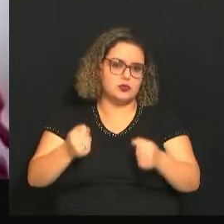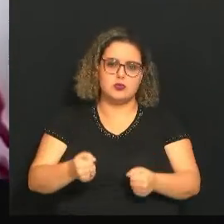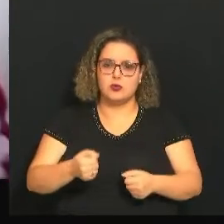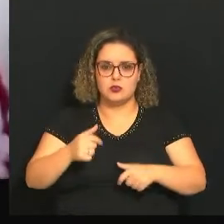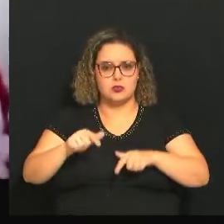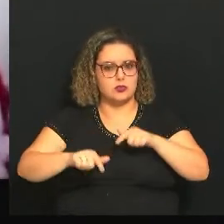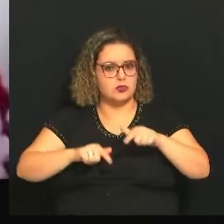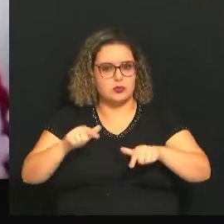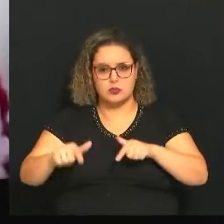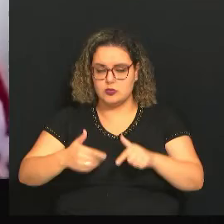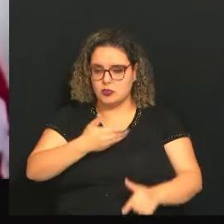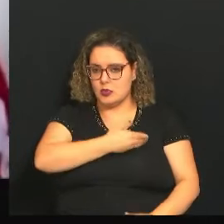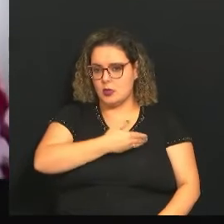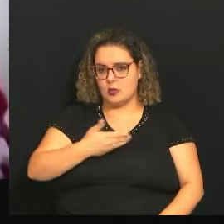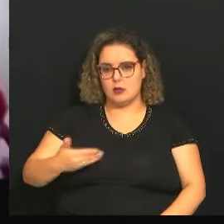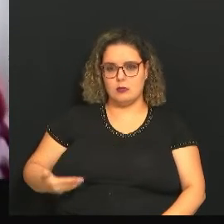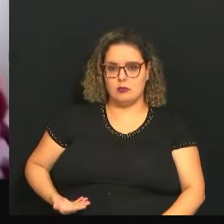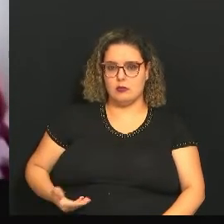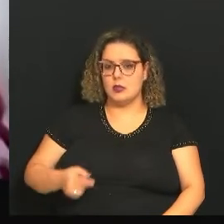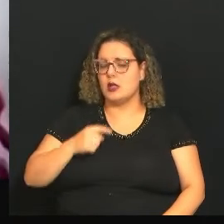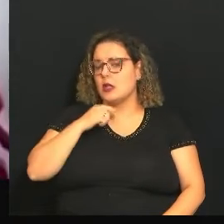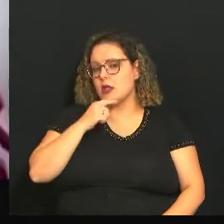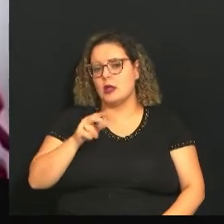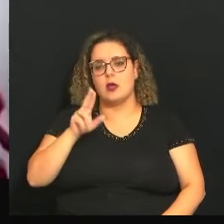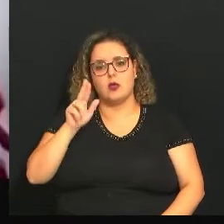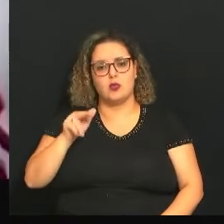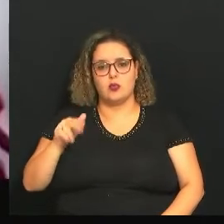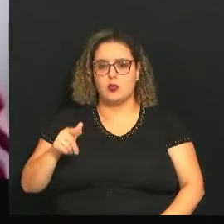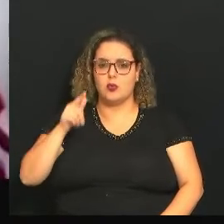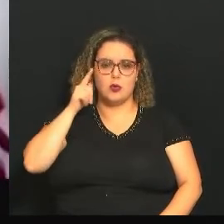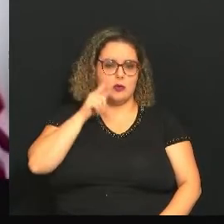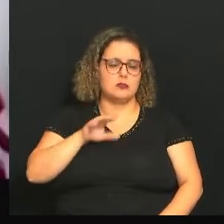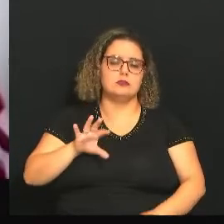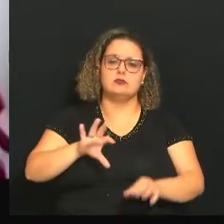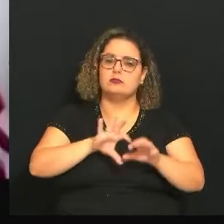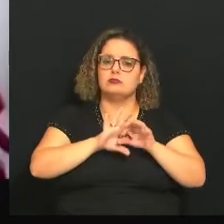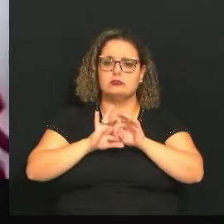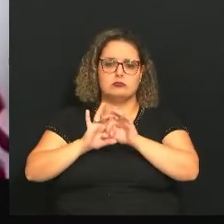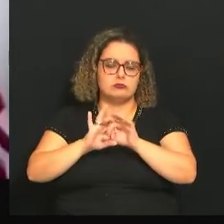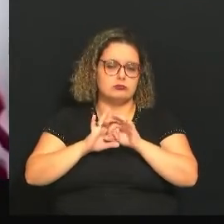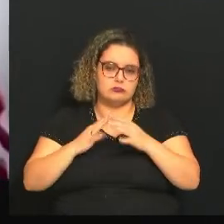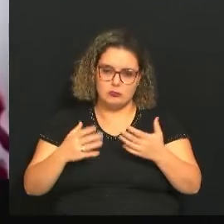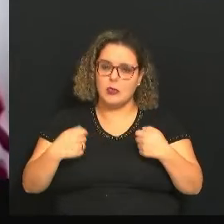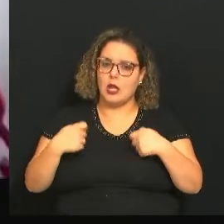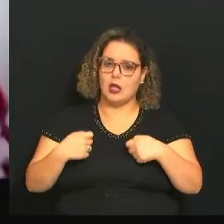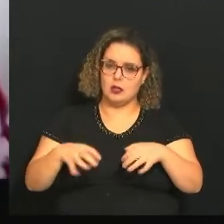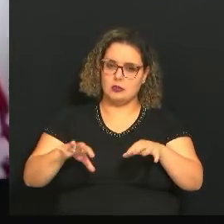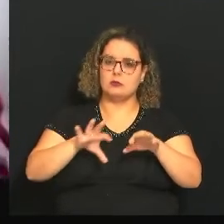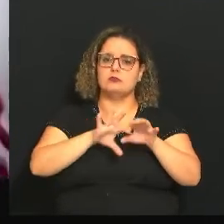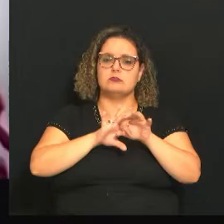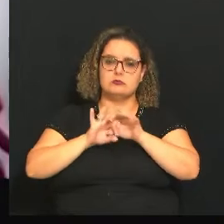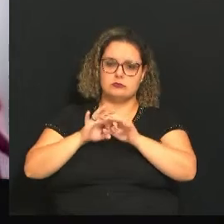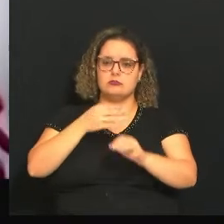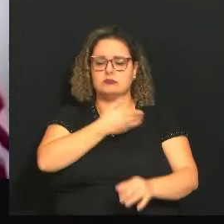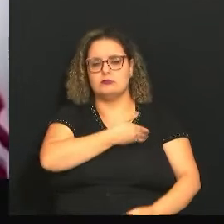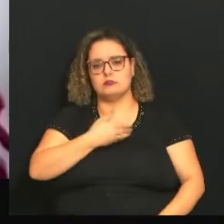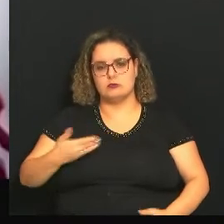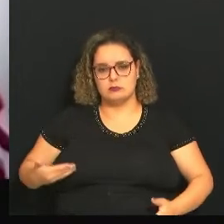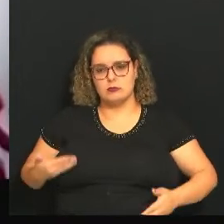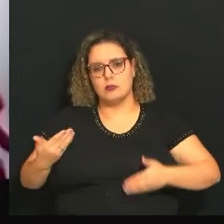e ninguém, acho que nunca conseguiu nada sem a união, né? Tudo que os servidores conquistam é quando eles se unem